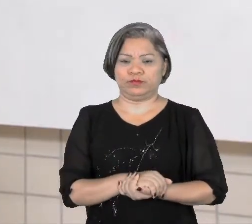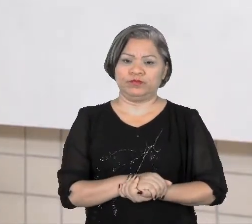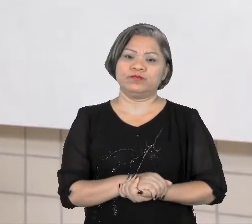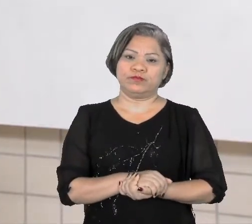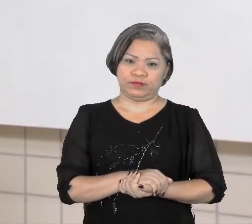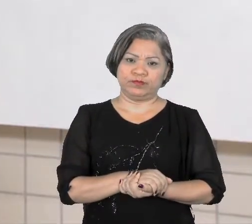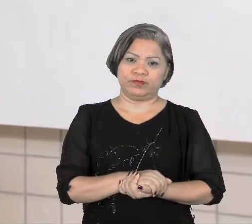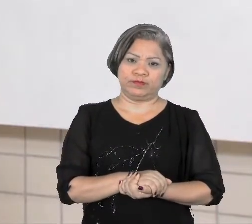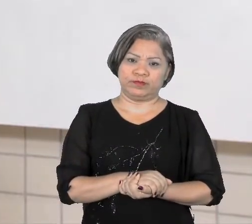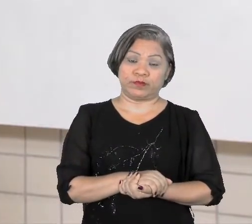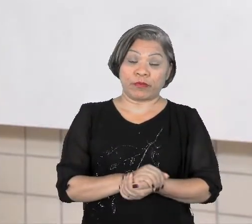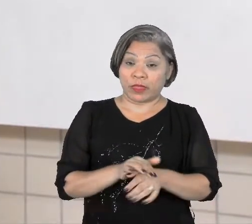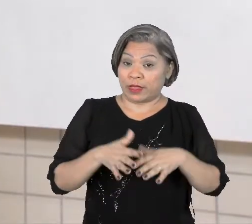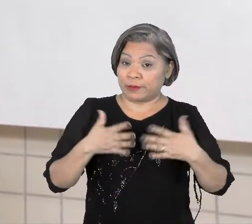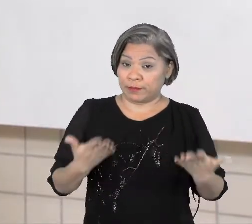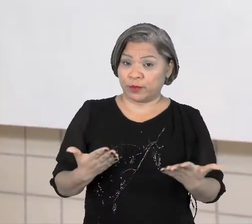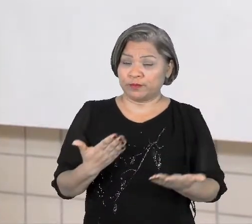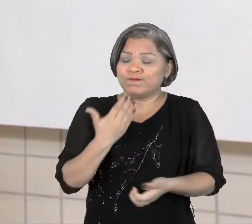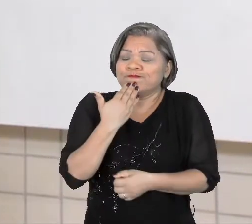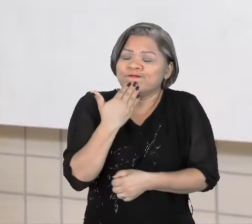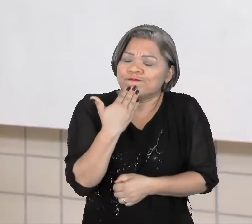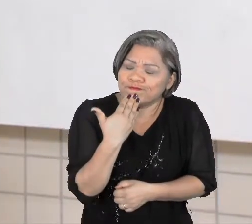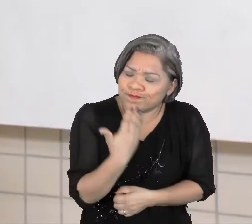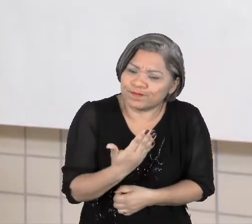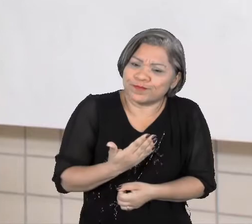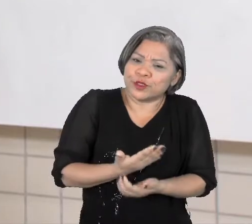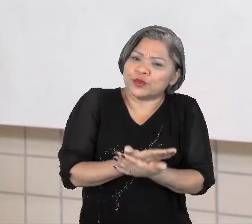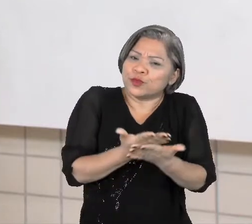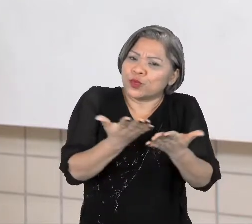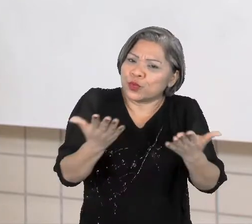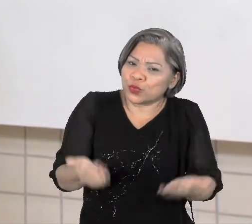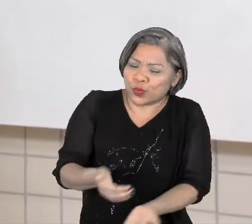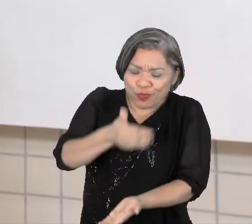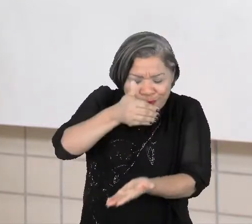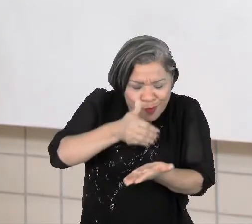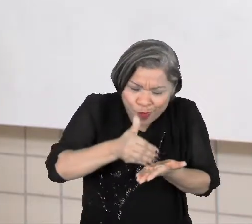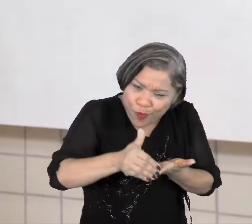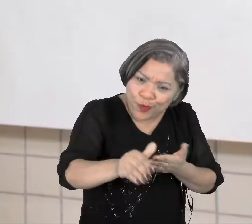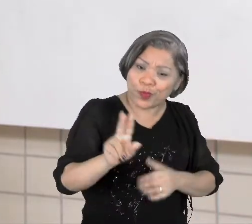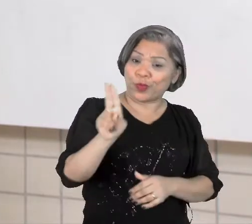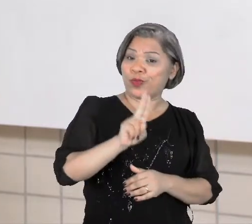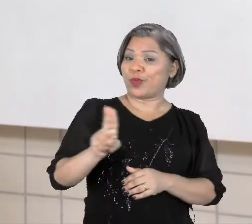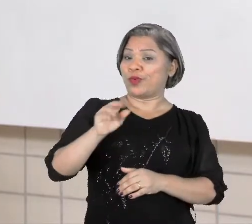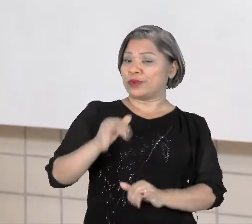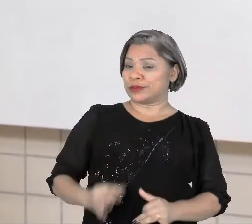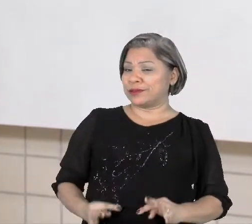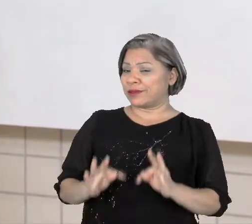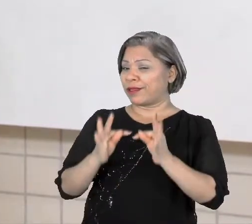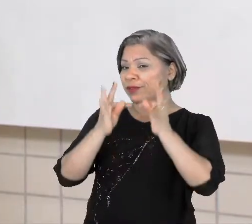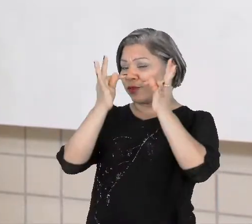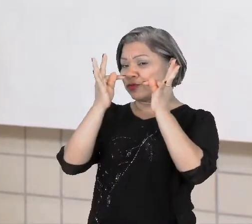eu peço a todos vocês que continuem utilizando as nossas tecnologias,